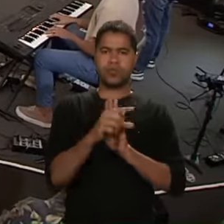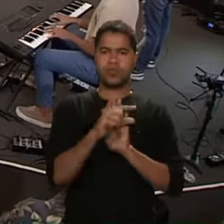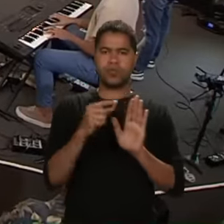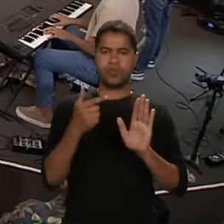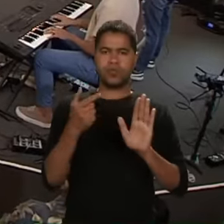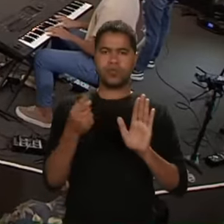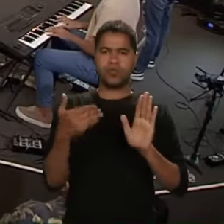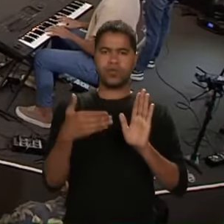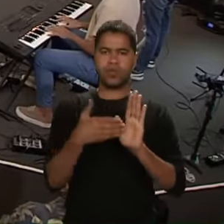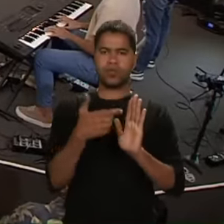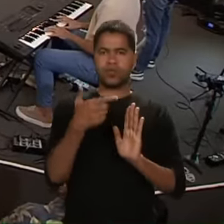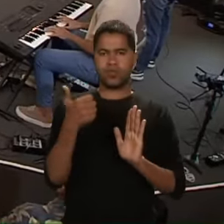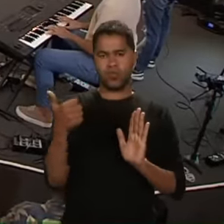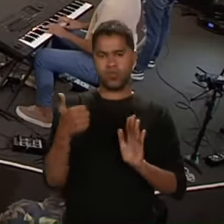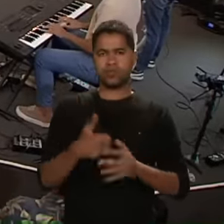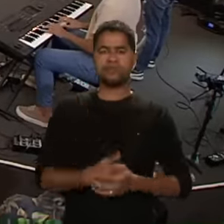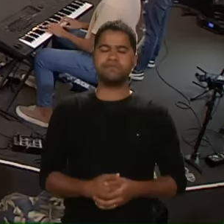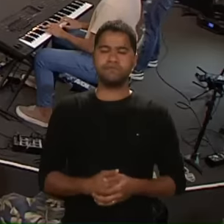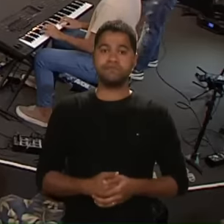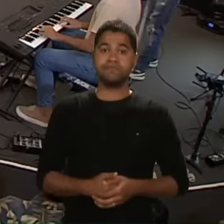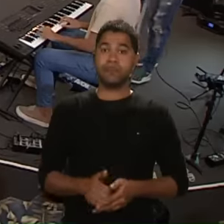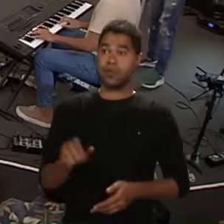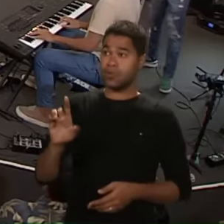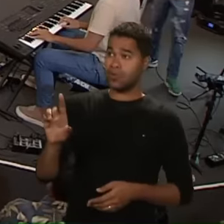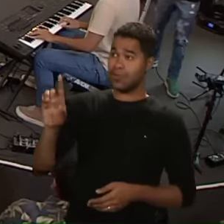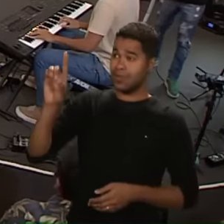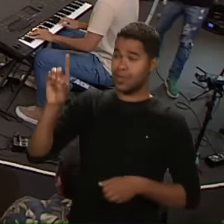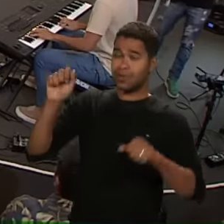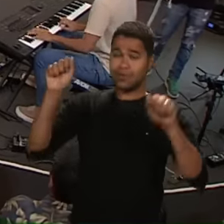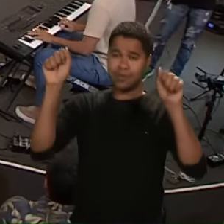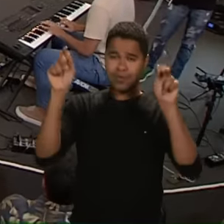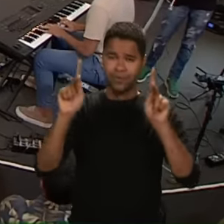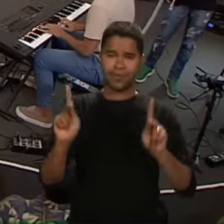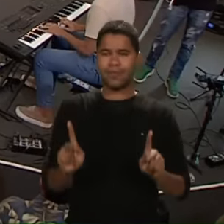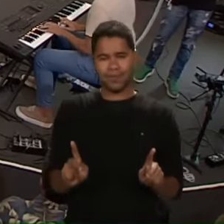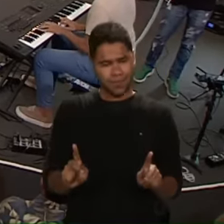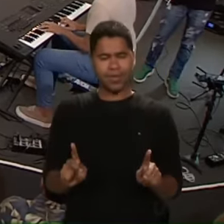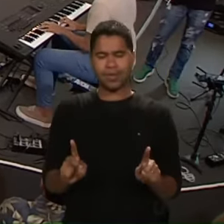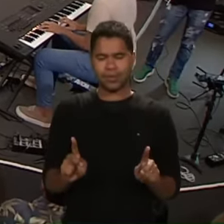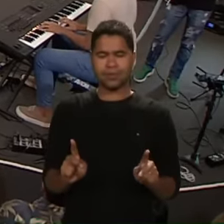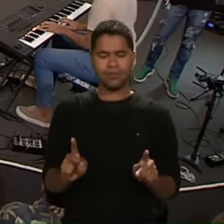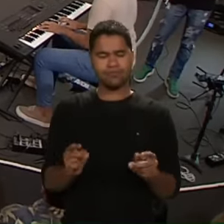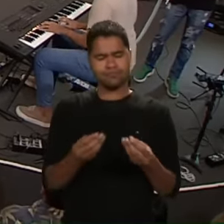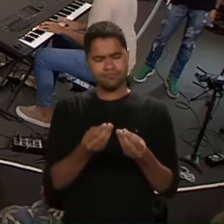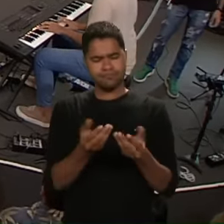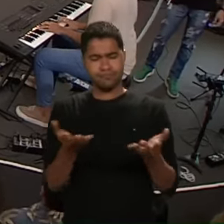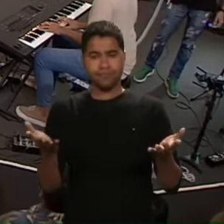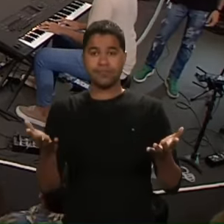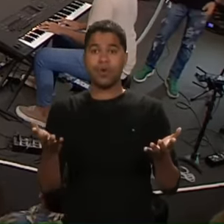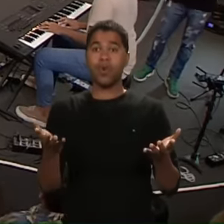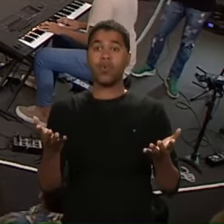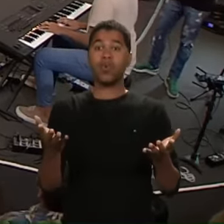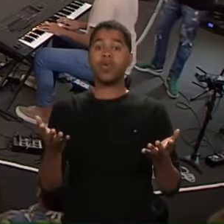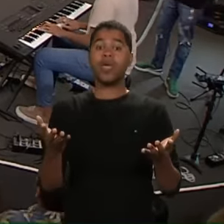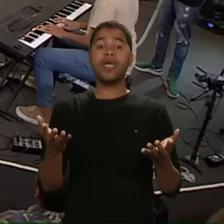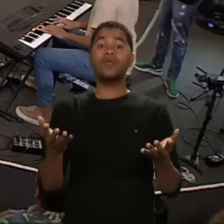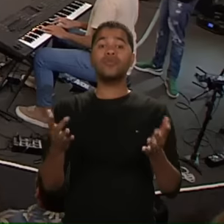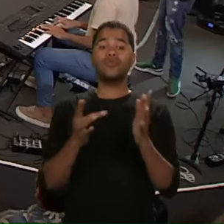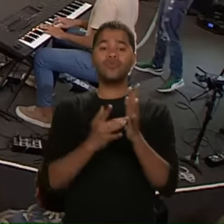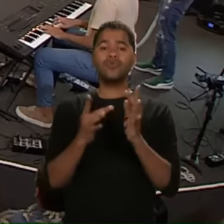diz: Ora, o Deus da paz, que tornou a trazer dentre os mortos a